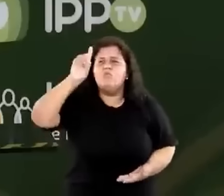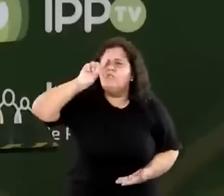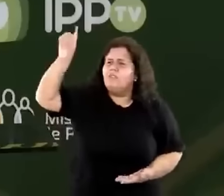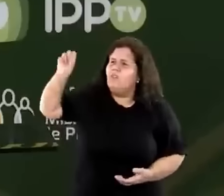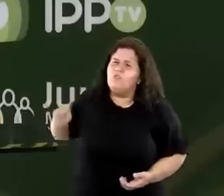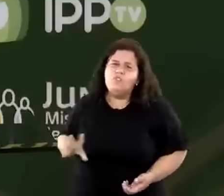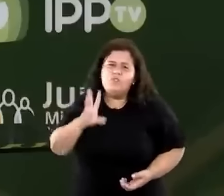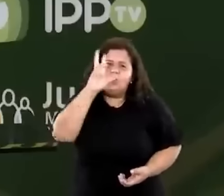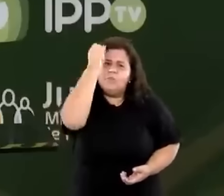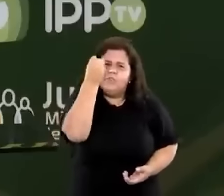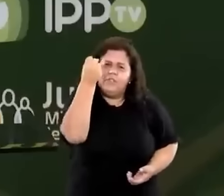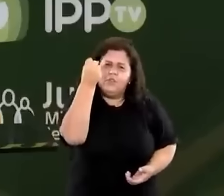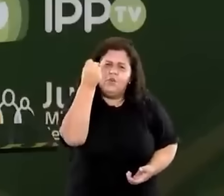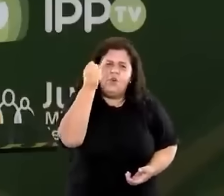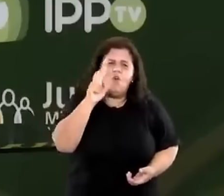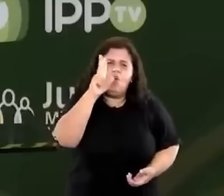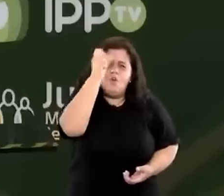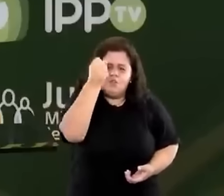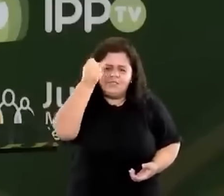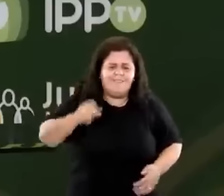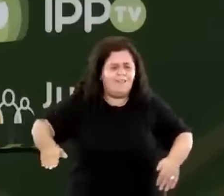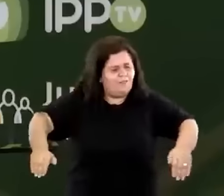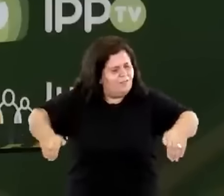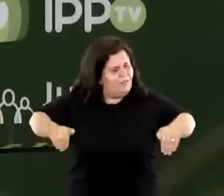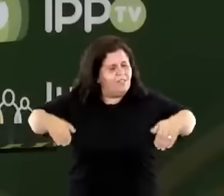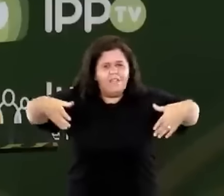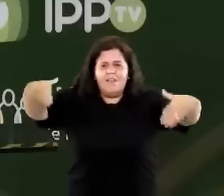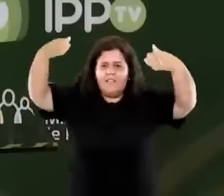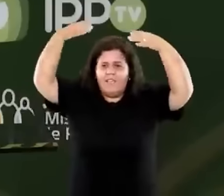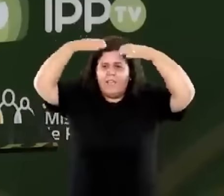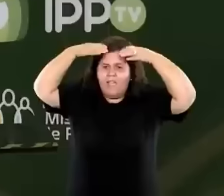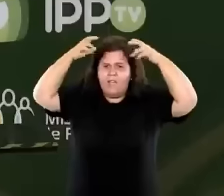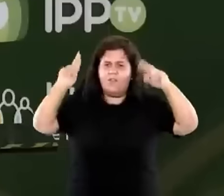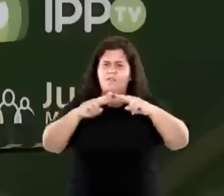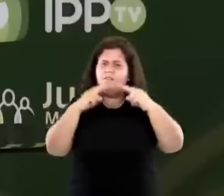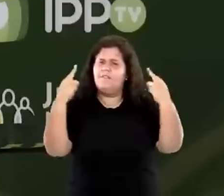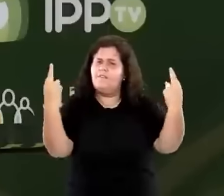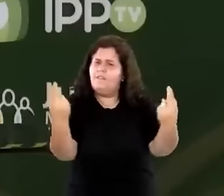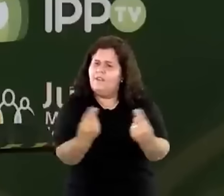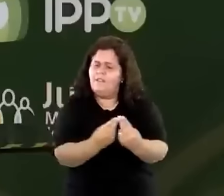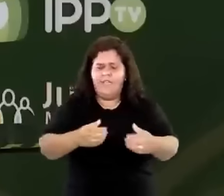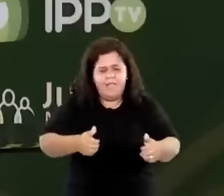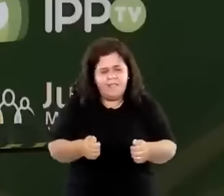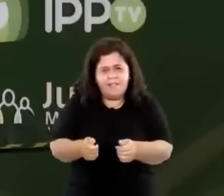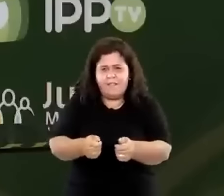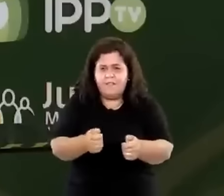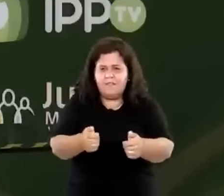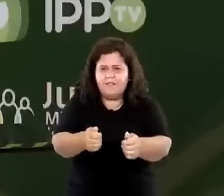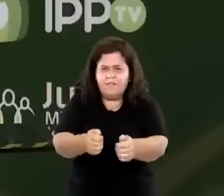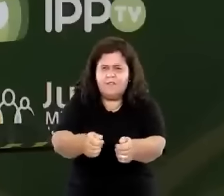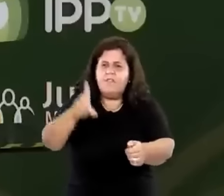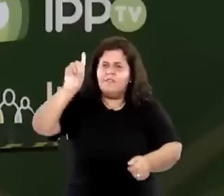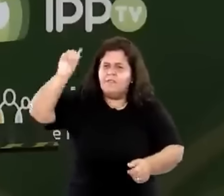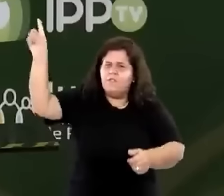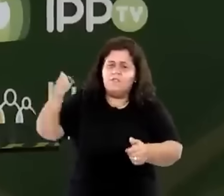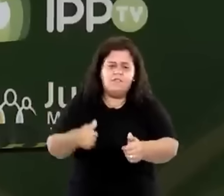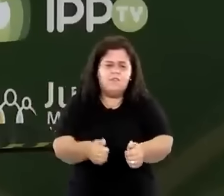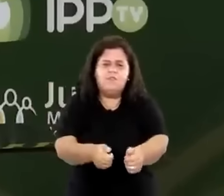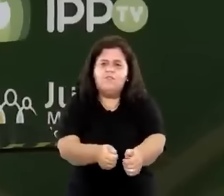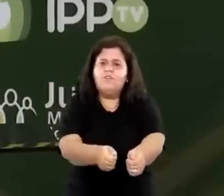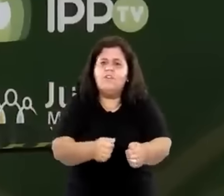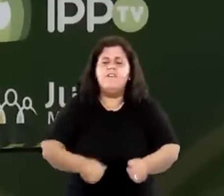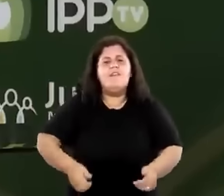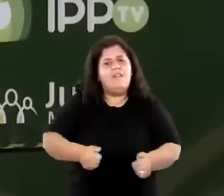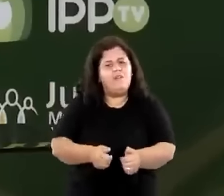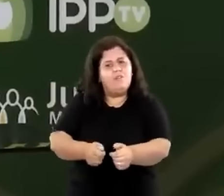poderoso que está no trono que ele reina que ele governa que ele tem o controle que ele tem a condução